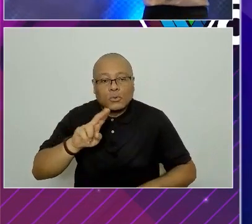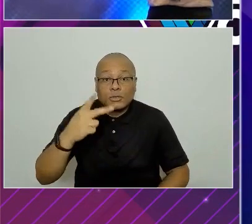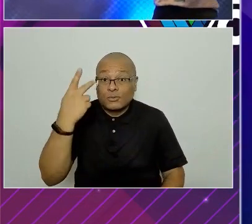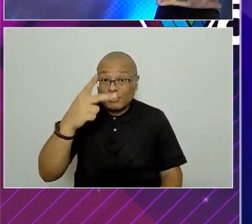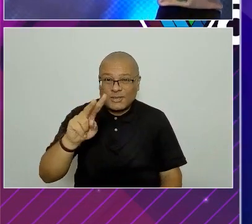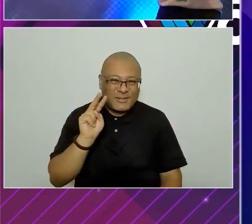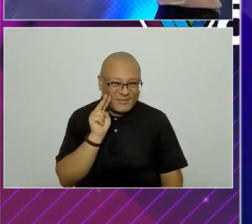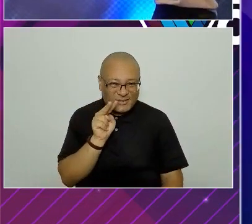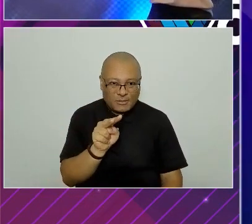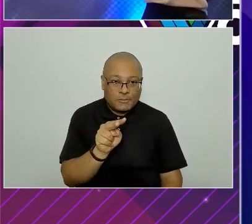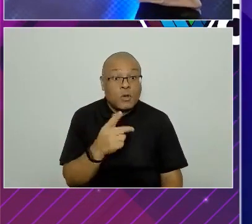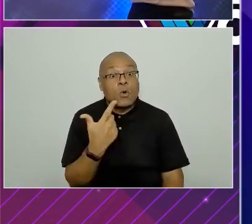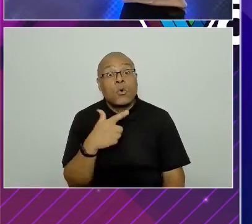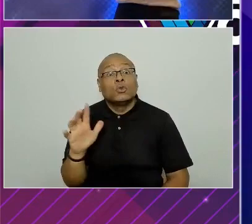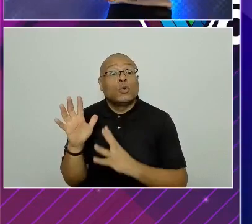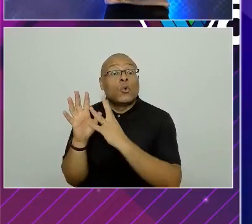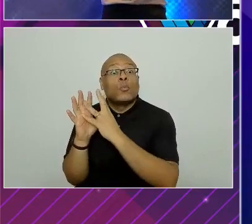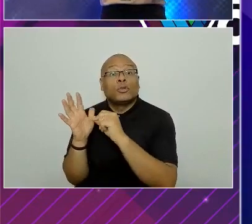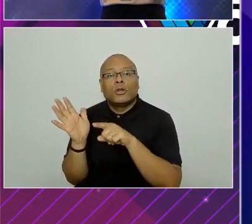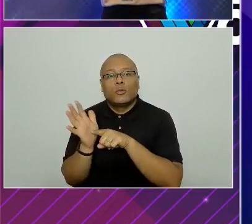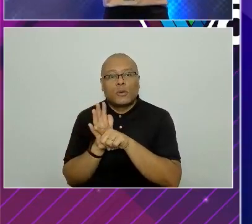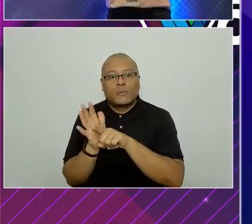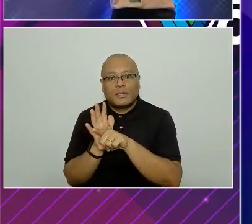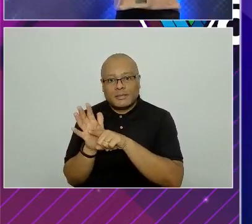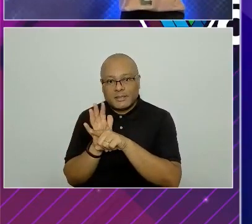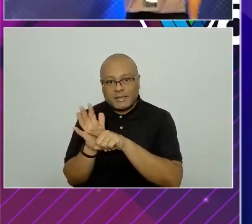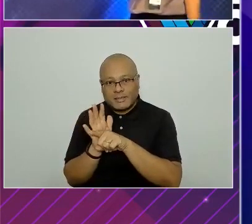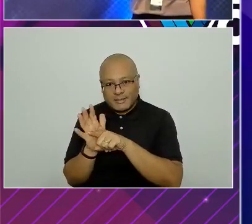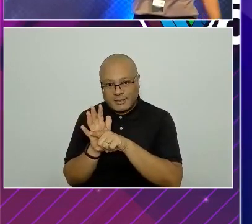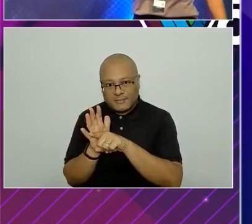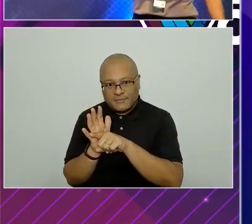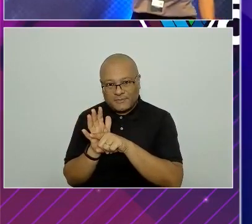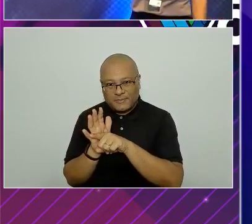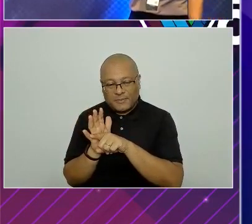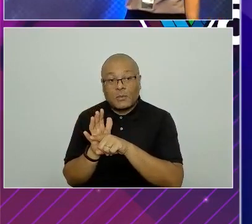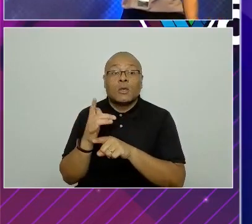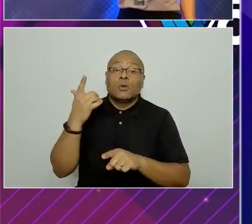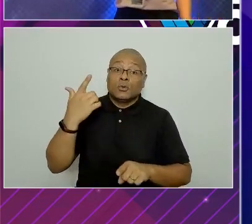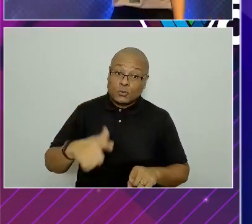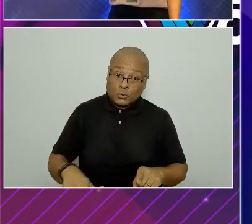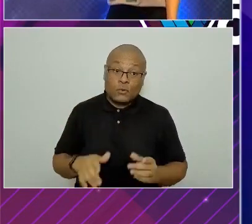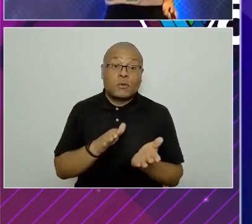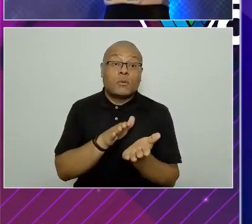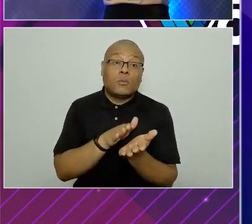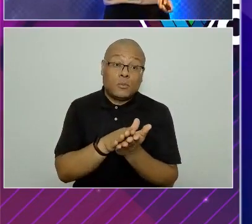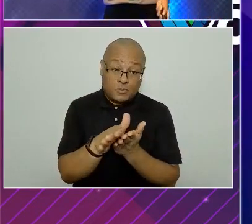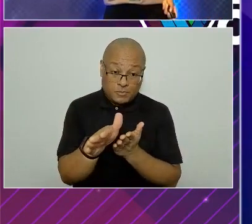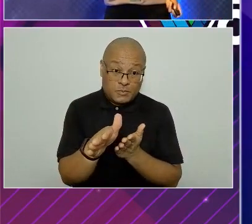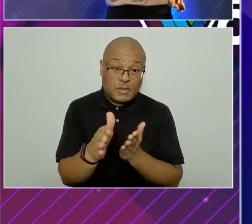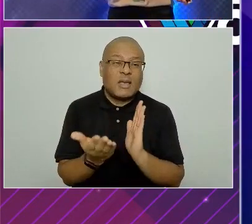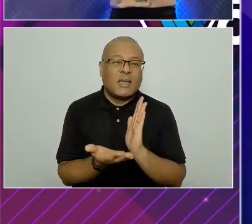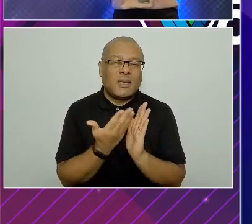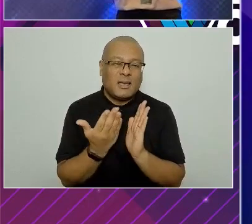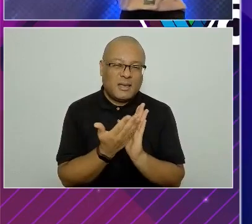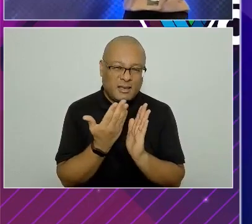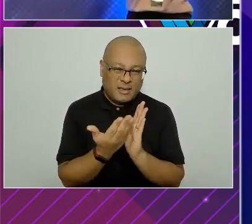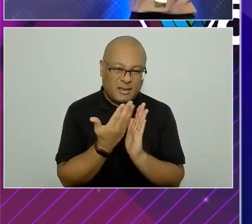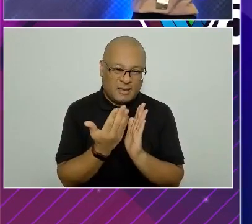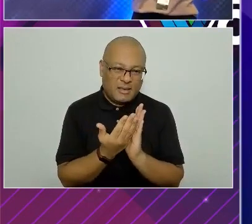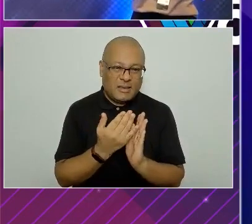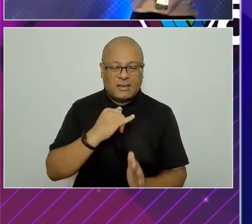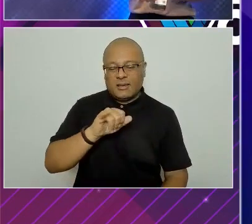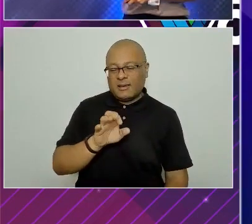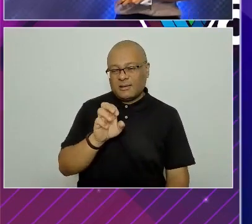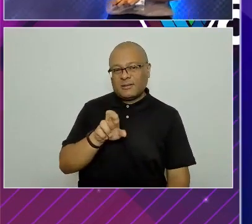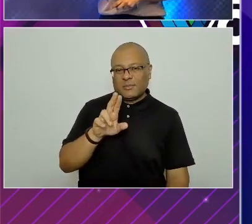visual. E um modelo aqui de uma pesquisa que eu vou citar aqui também, que foi, de novo, publicada em uma rede de impacto ali, de